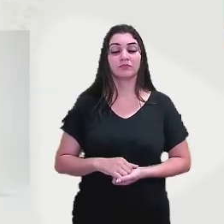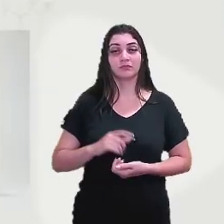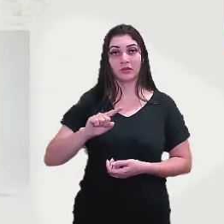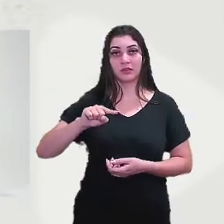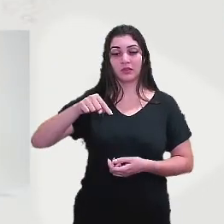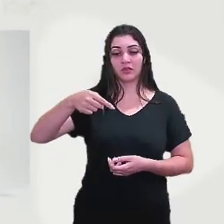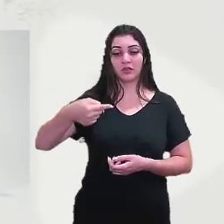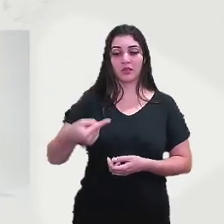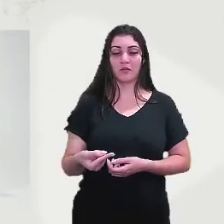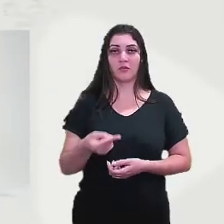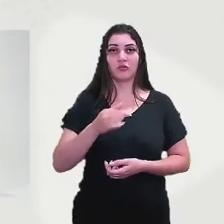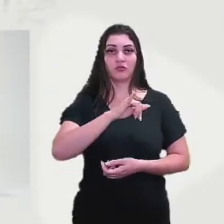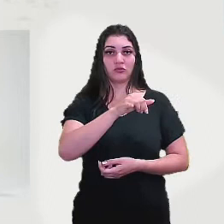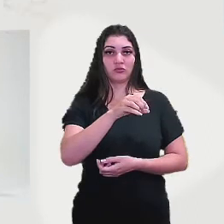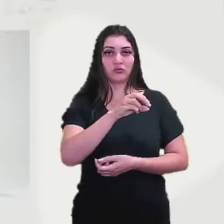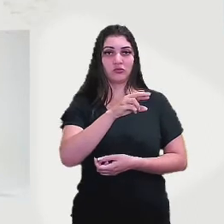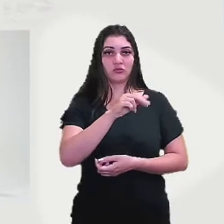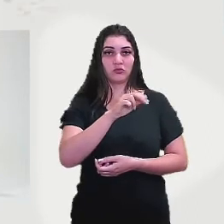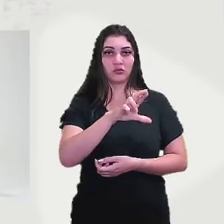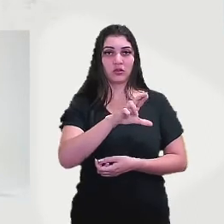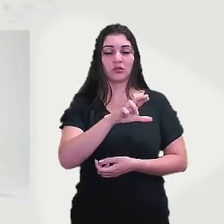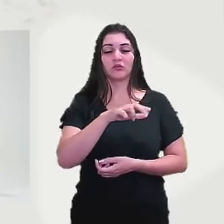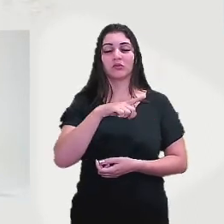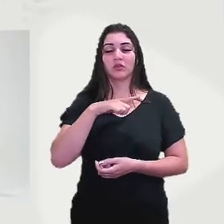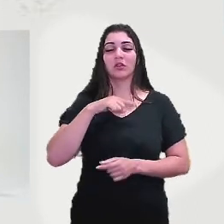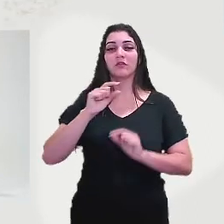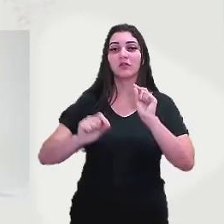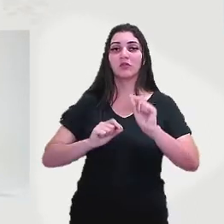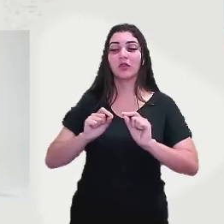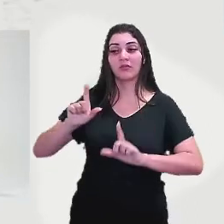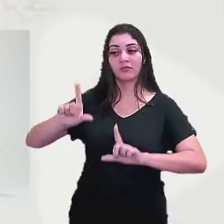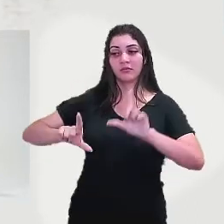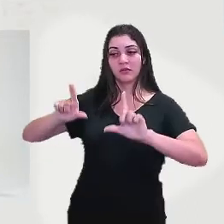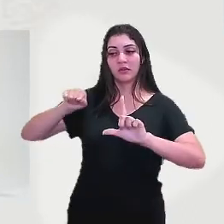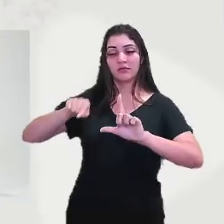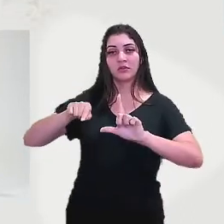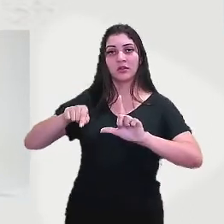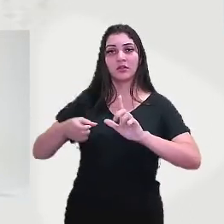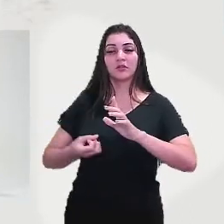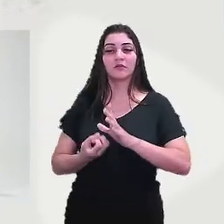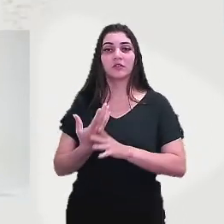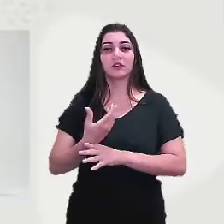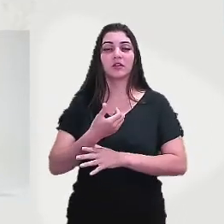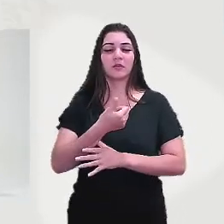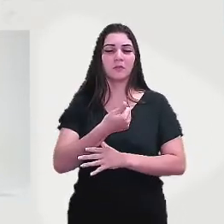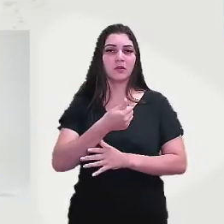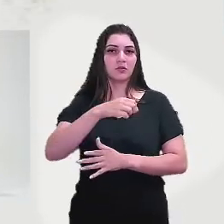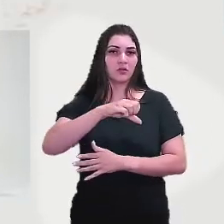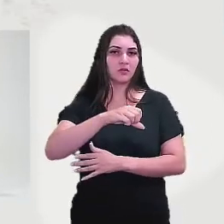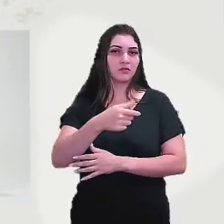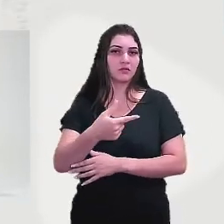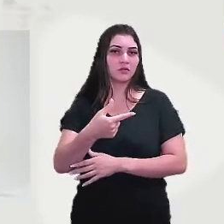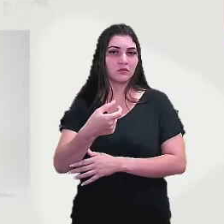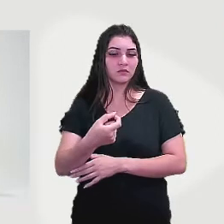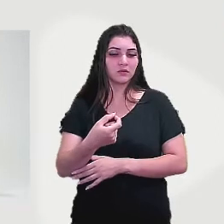Depois do jornal, veio a televisão. A televisão surge no início da década de 1920 e